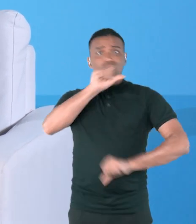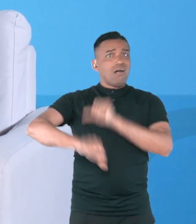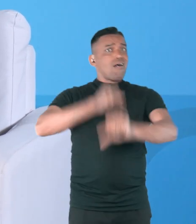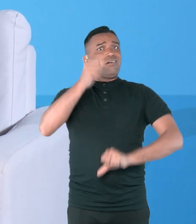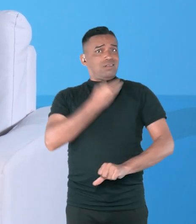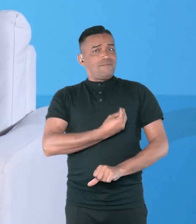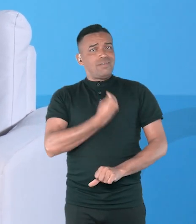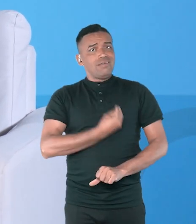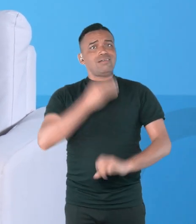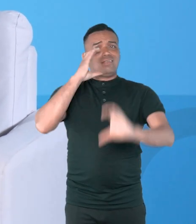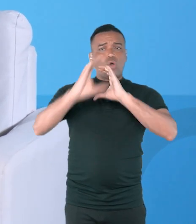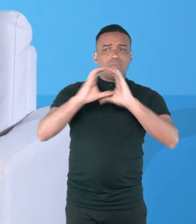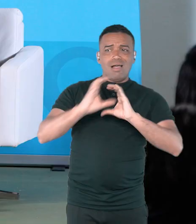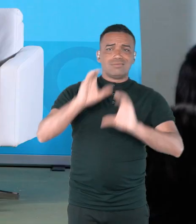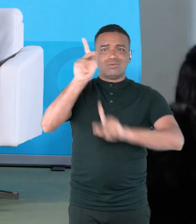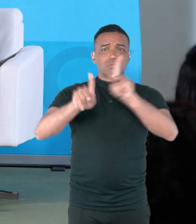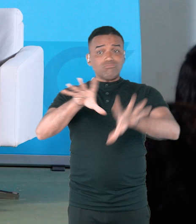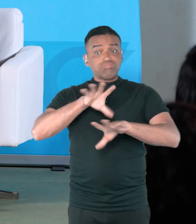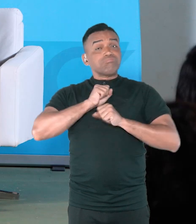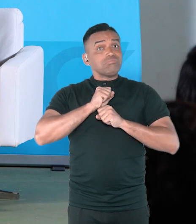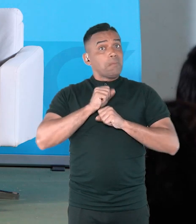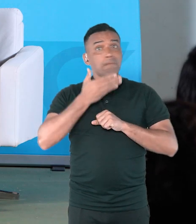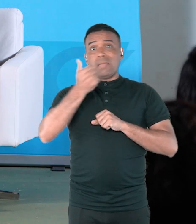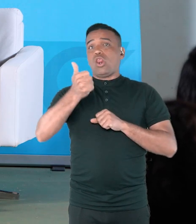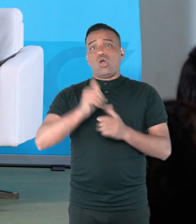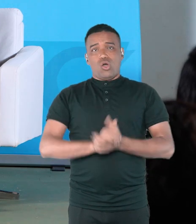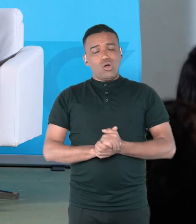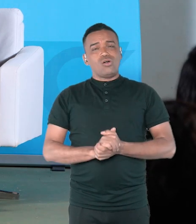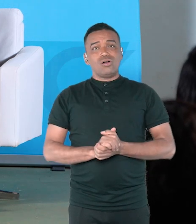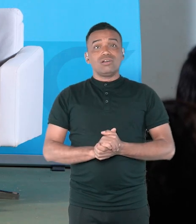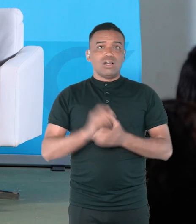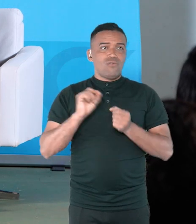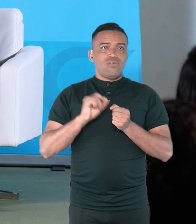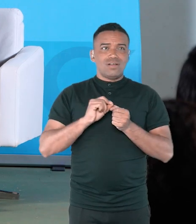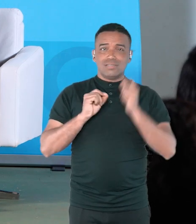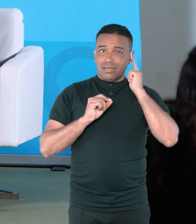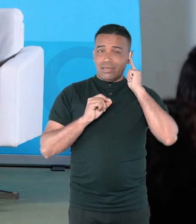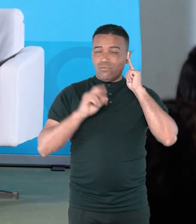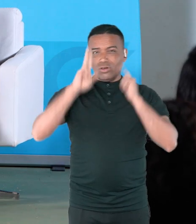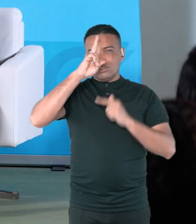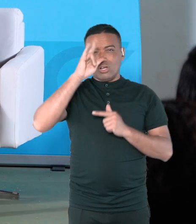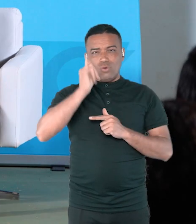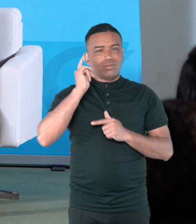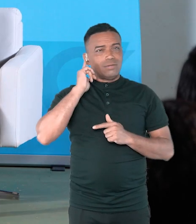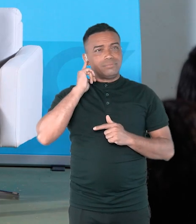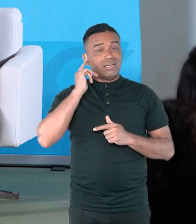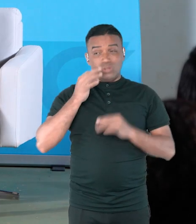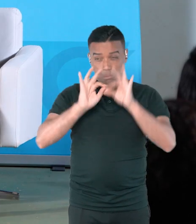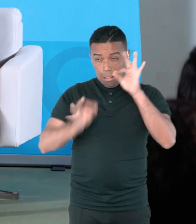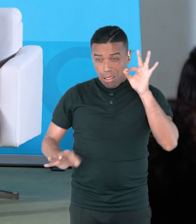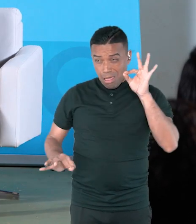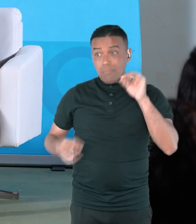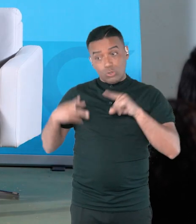ingrediente transgressor para a comunicação. Né? Então, eu vou fazer uma cena, eu vou contar uma historinha, tá? Por favor.